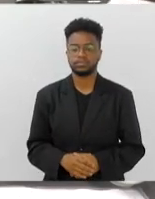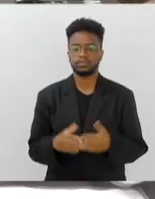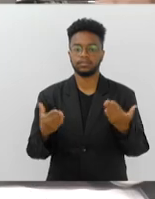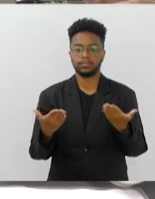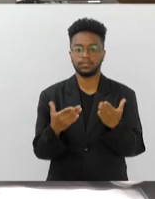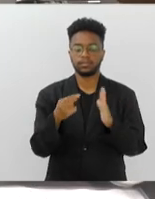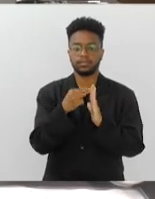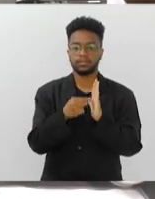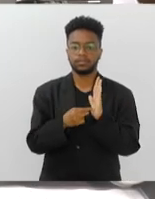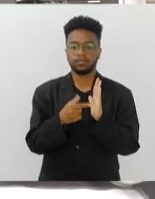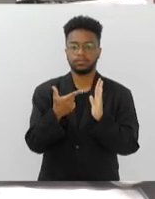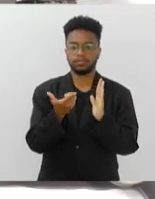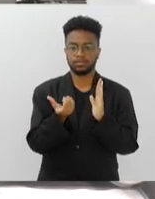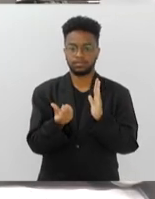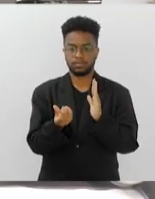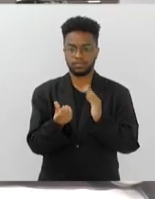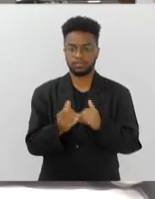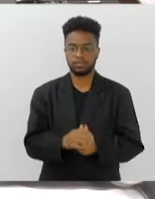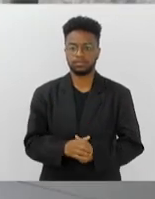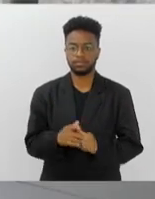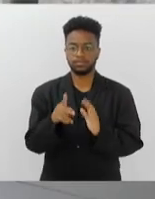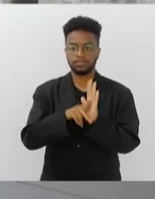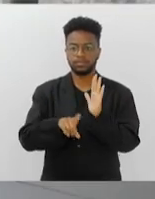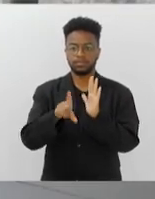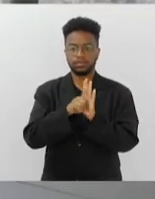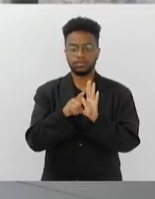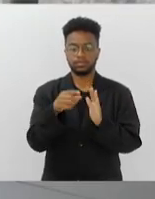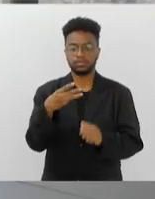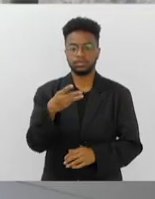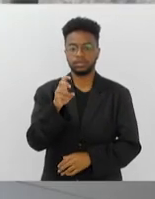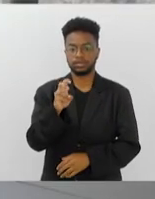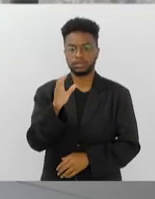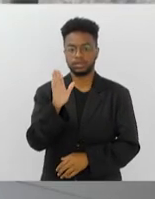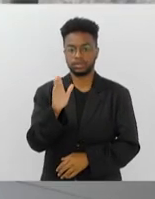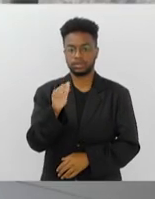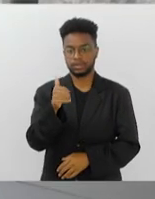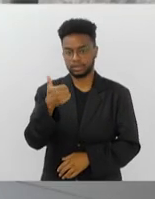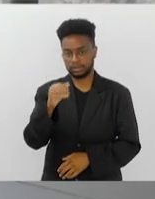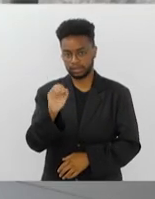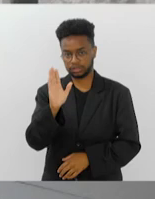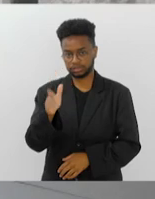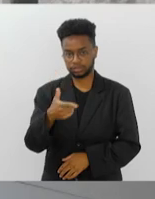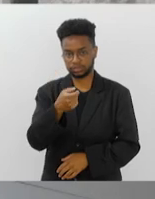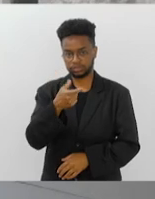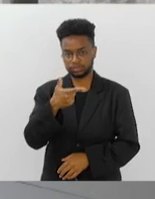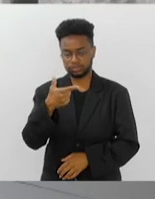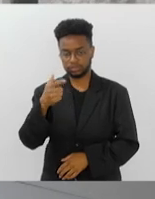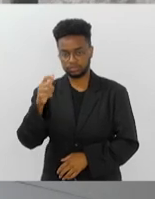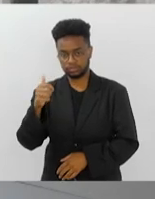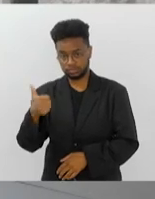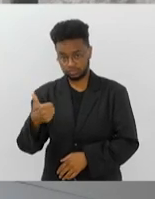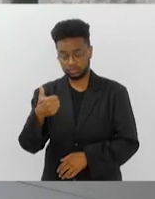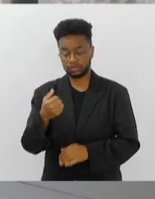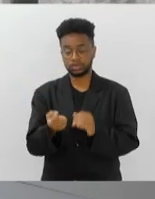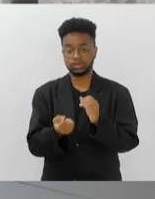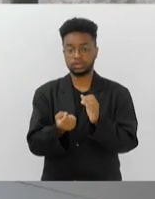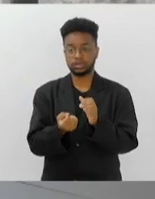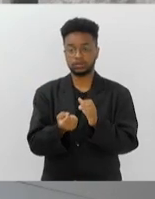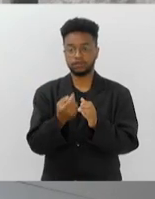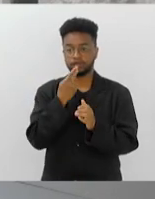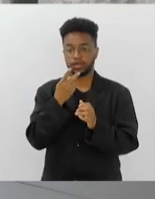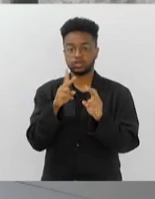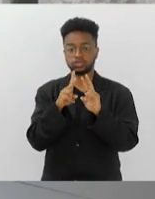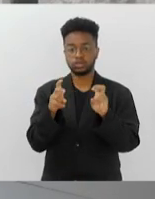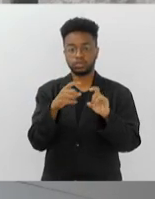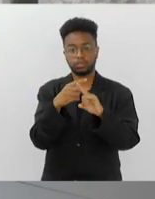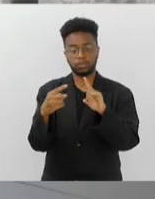ao 26 da pauta, projeto de lei 3510 de 21, de autoria do deputado Rodrigo Amorim, que veda a realização de corridas utilizando